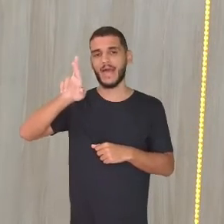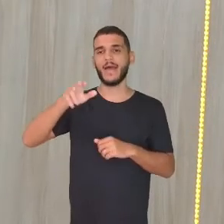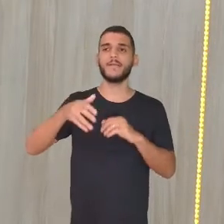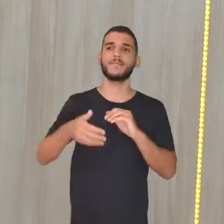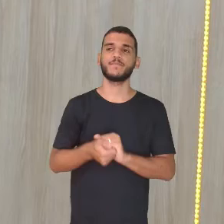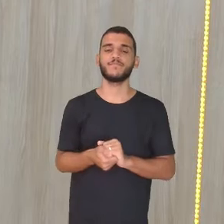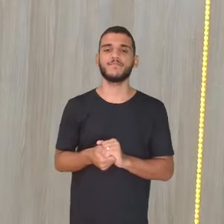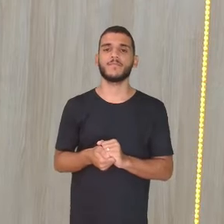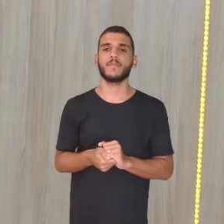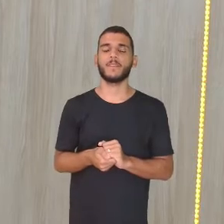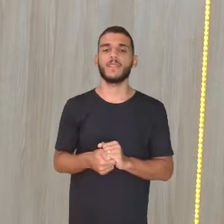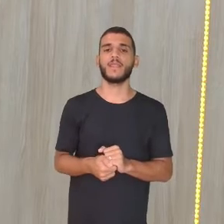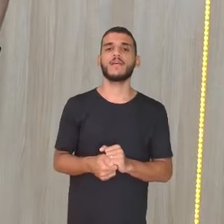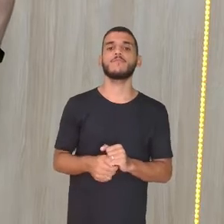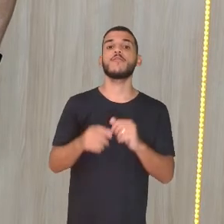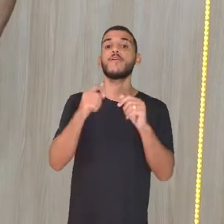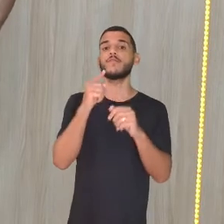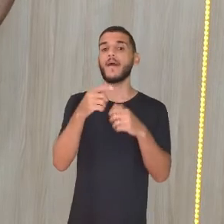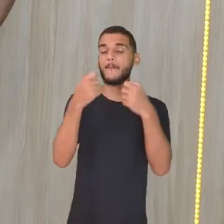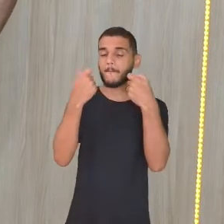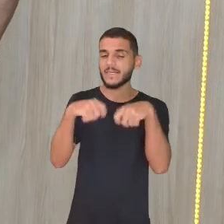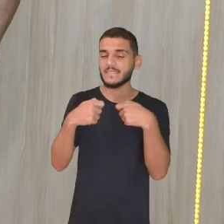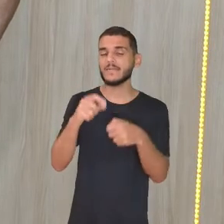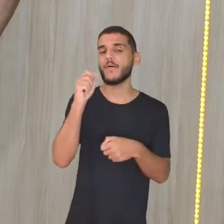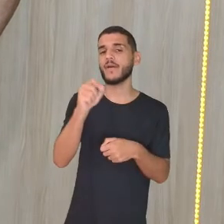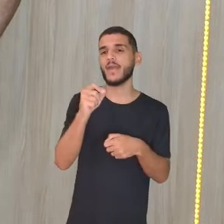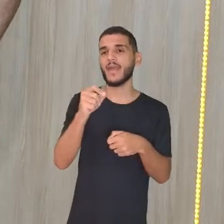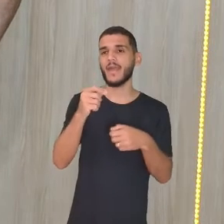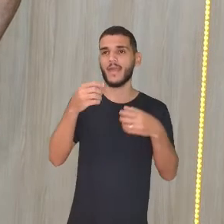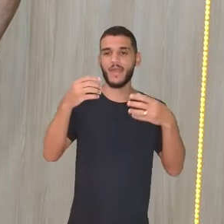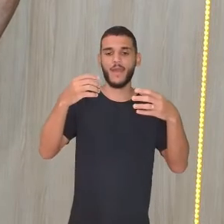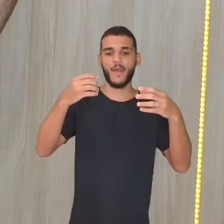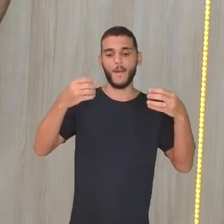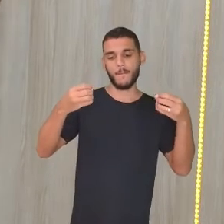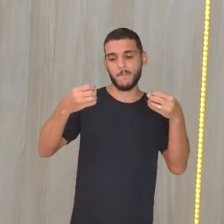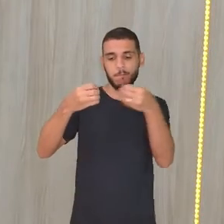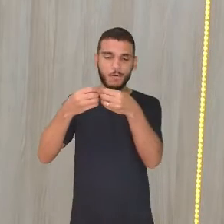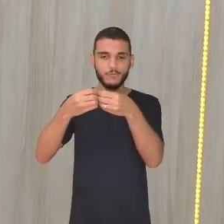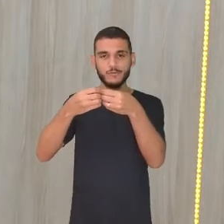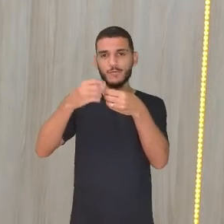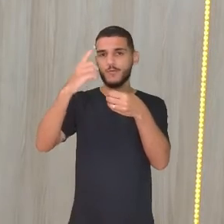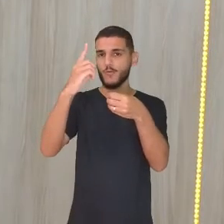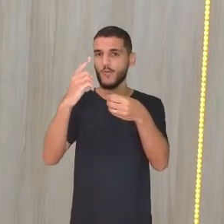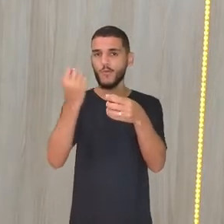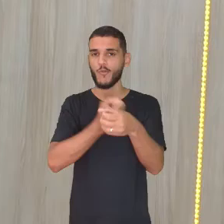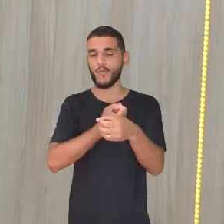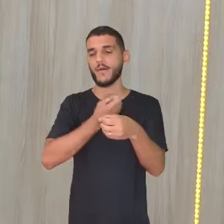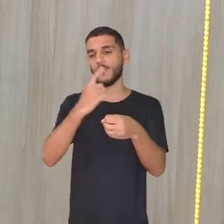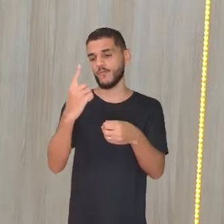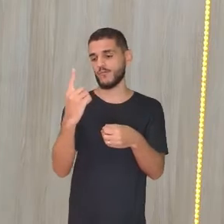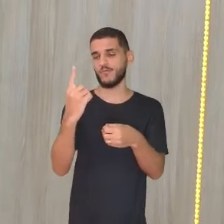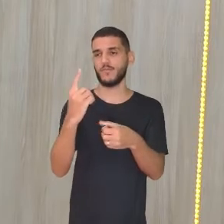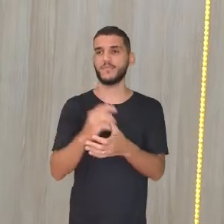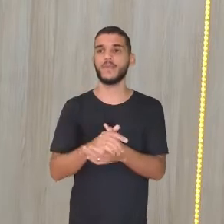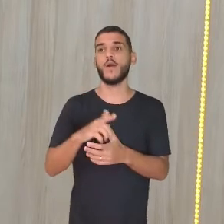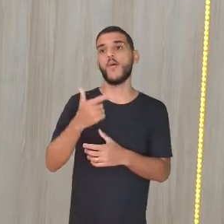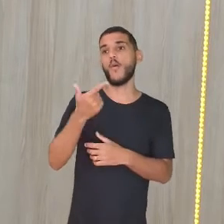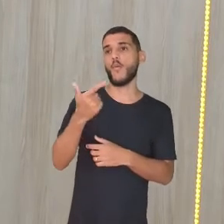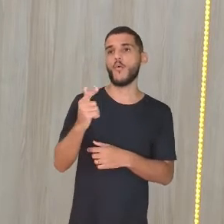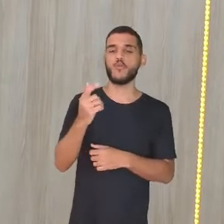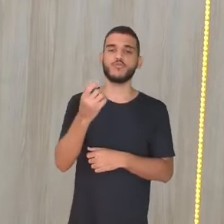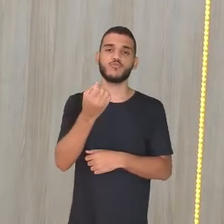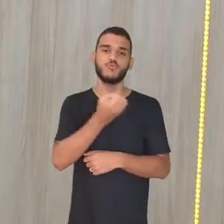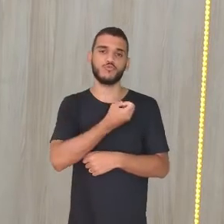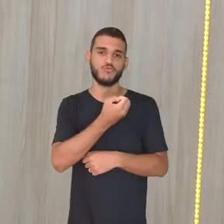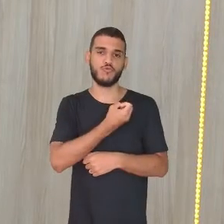vai aproximar o 0,7 para o número 1. Já o número 2,3, pode notar que o